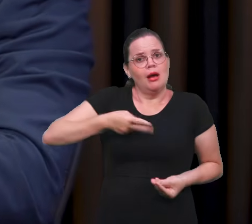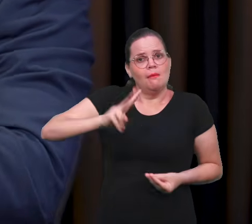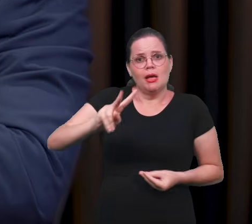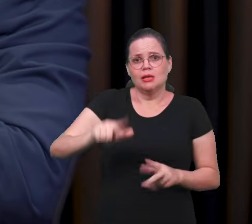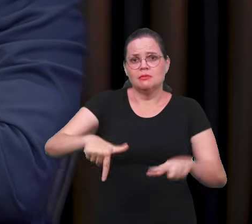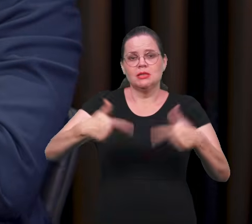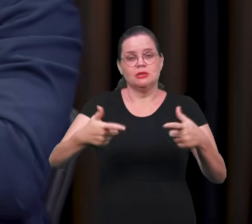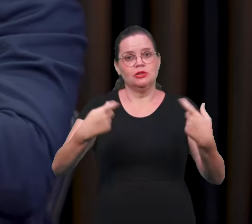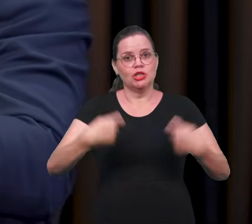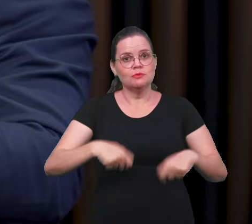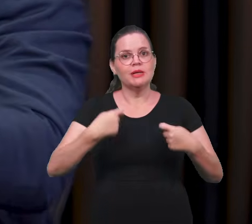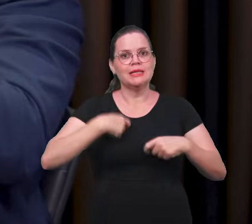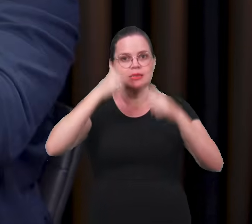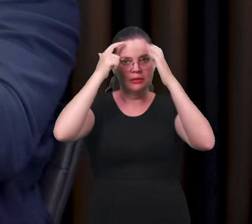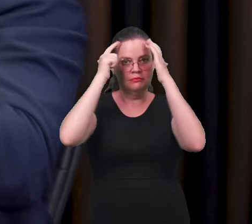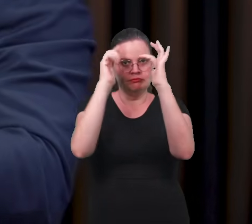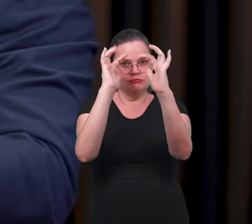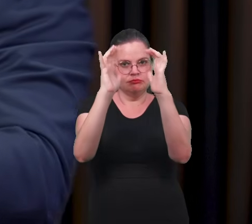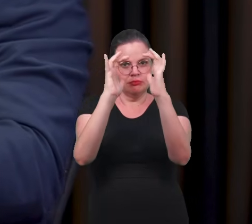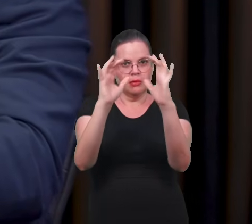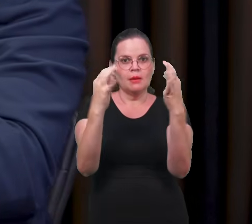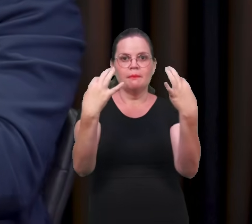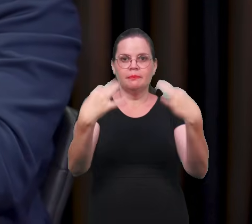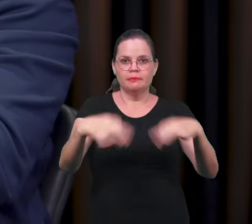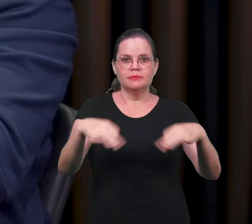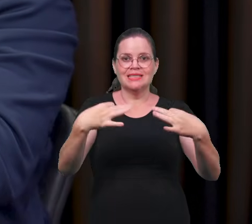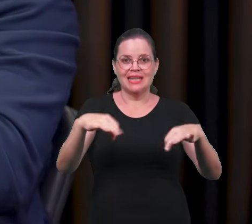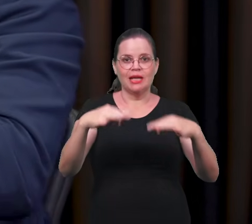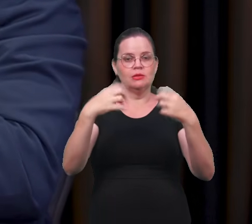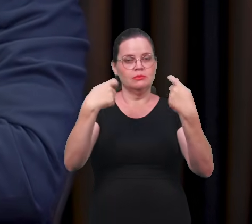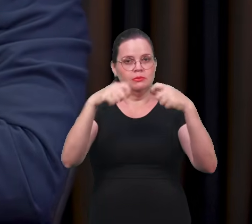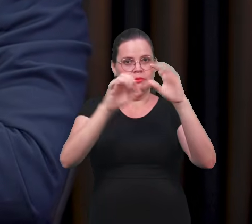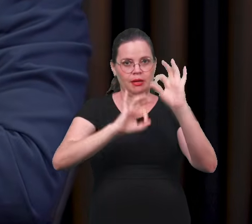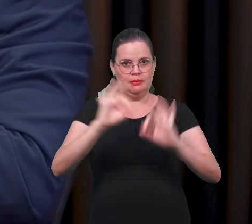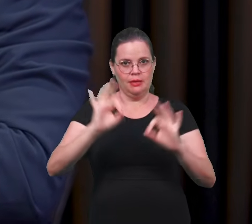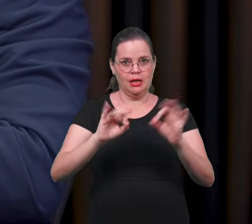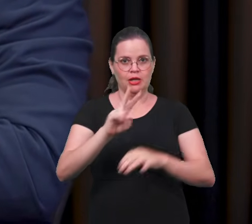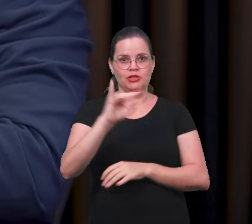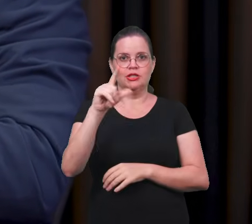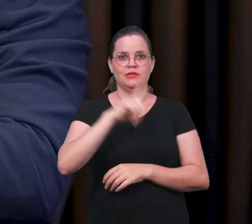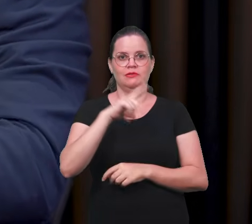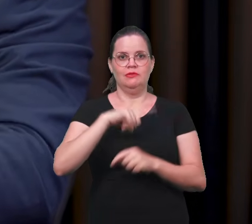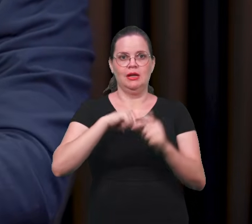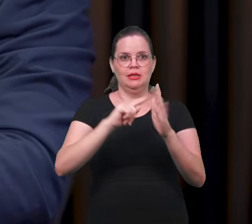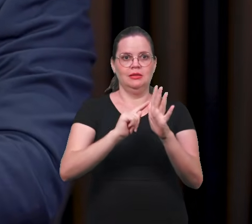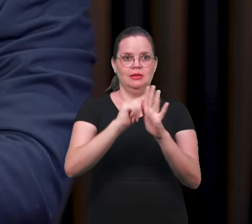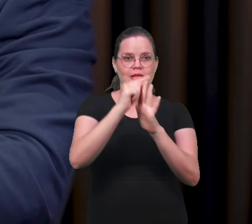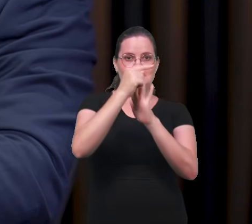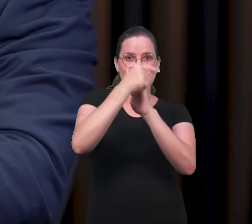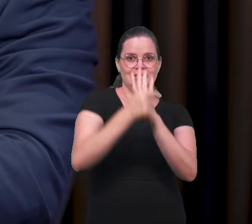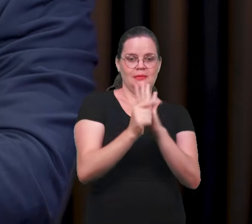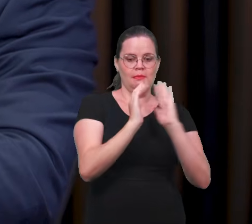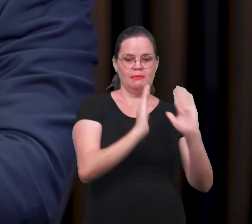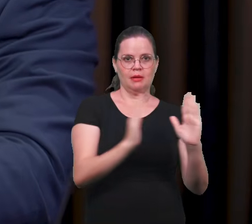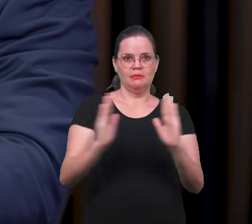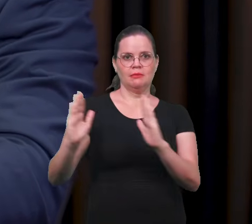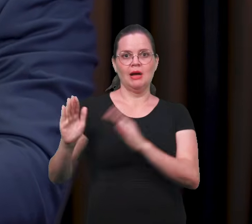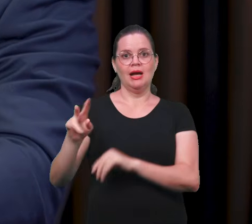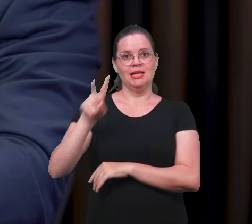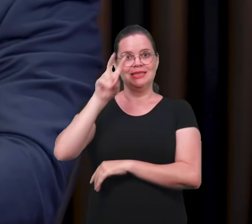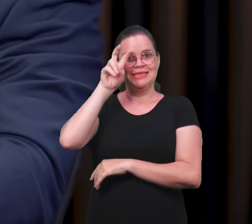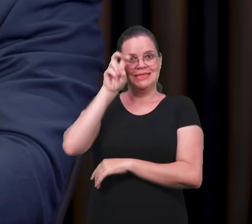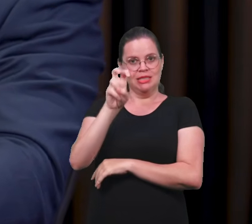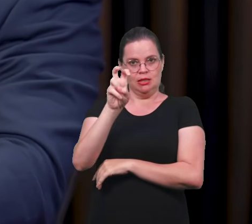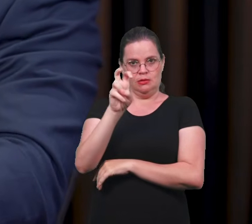separamos aqui 5 pontos, nós vamos fazer essa interação. Sim. 5 passos, né? Uma forma mais didática